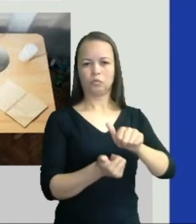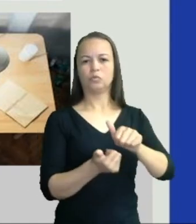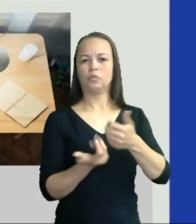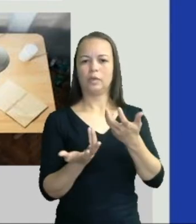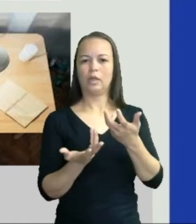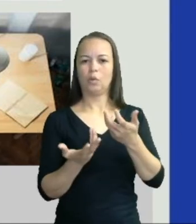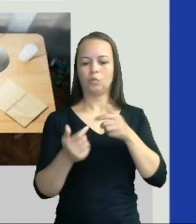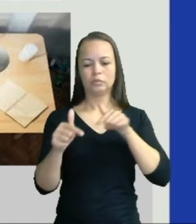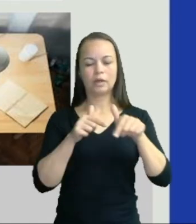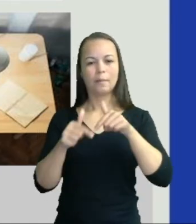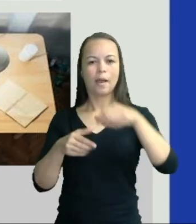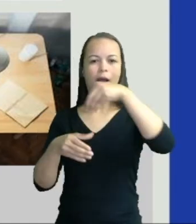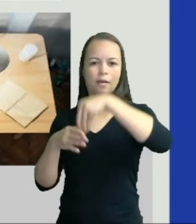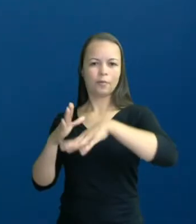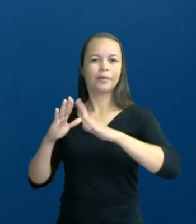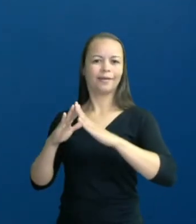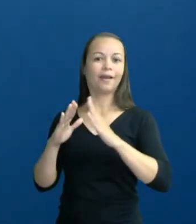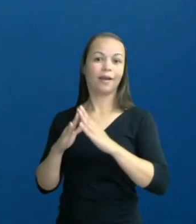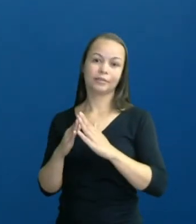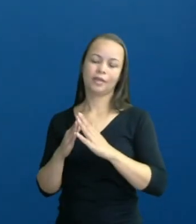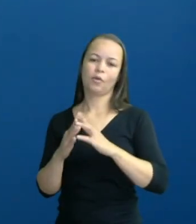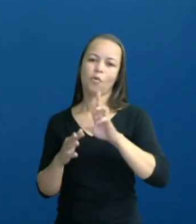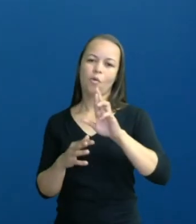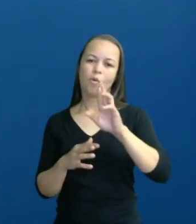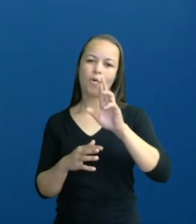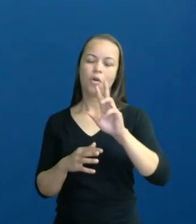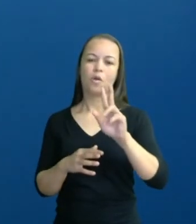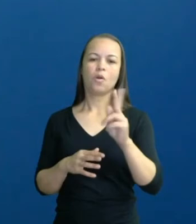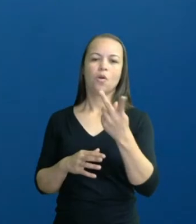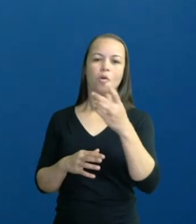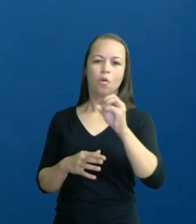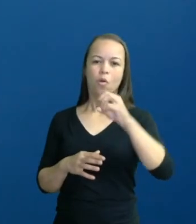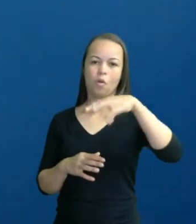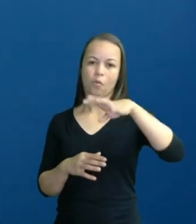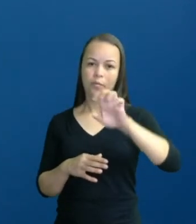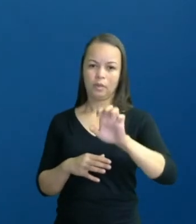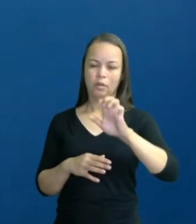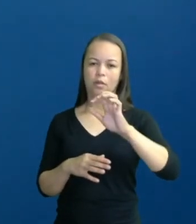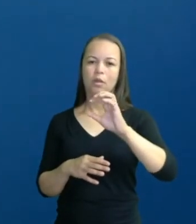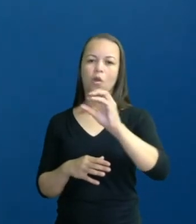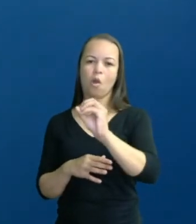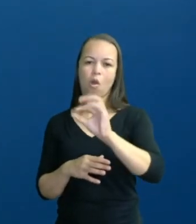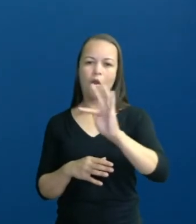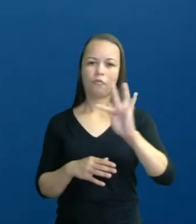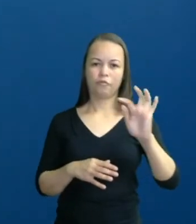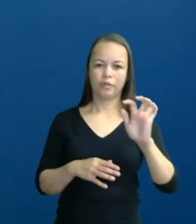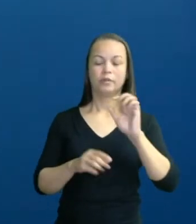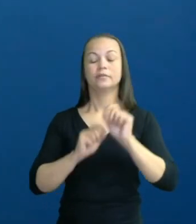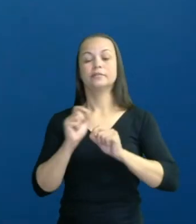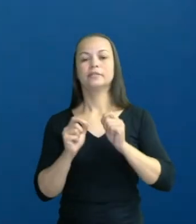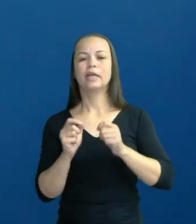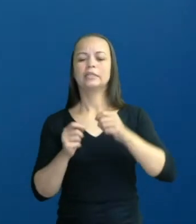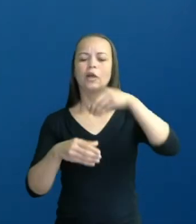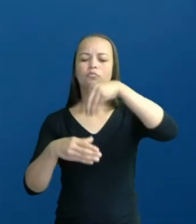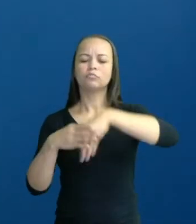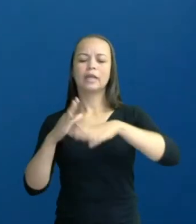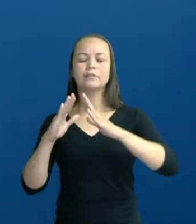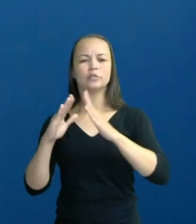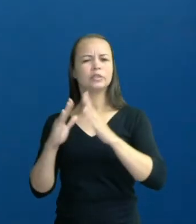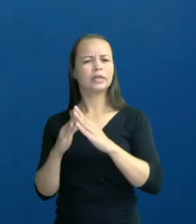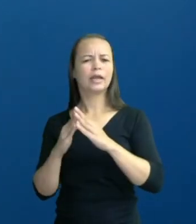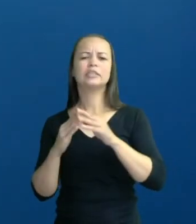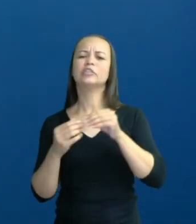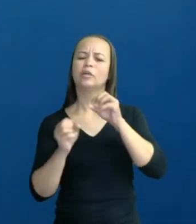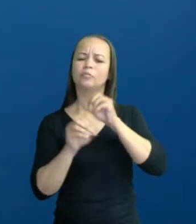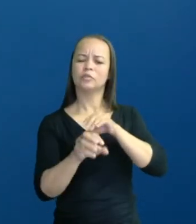manualmente. Com a chegada dos computadores e de dispositivos tecnológicos portáteis, como tablets,